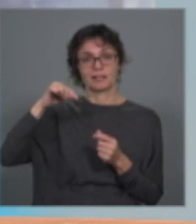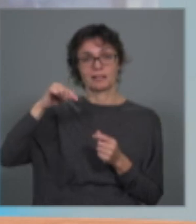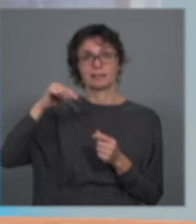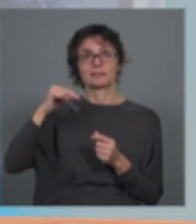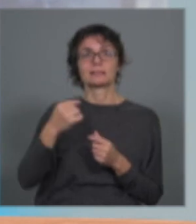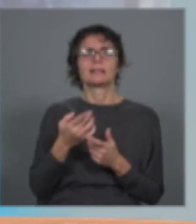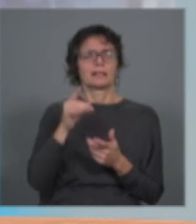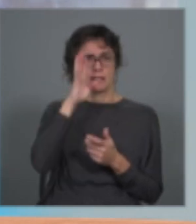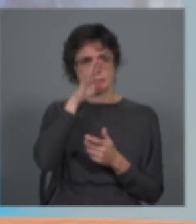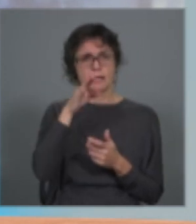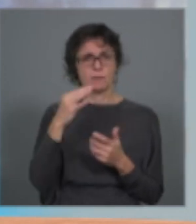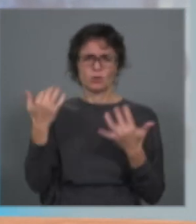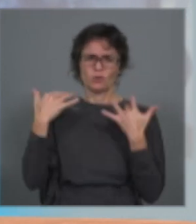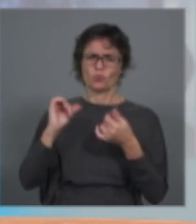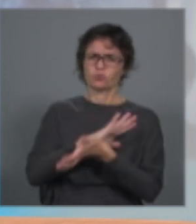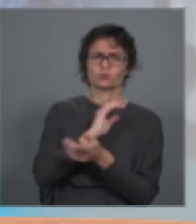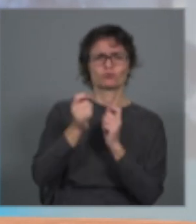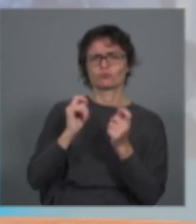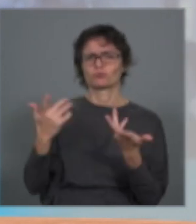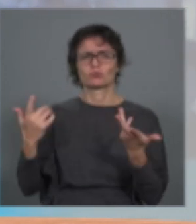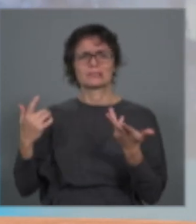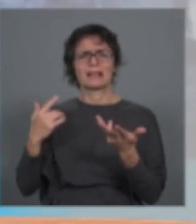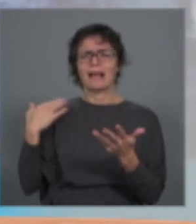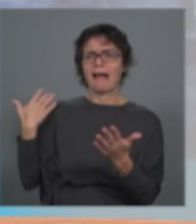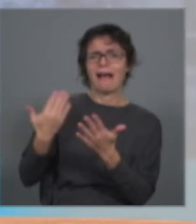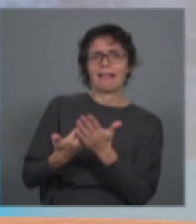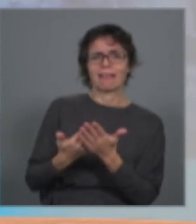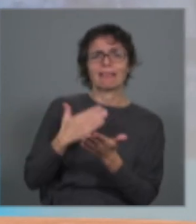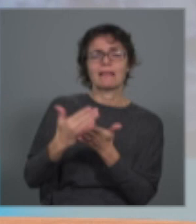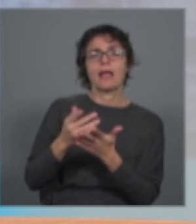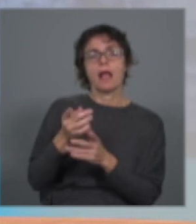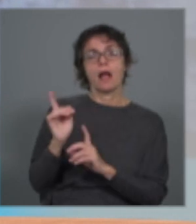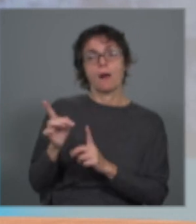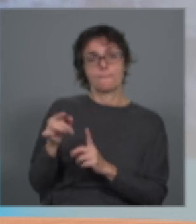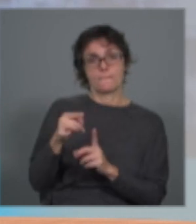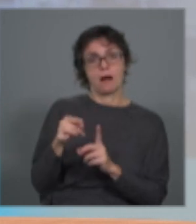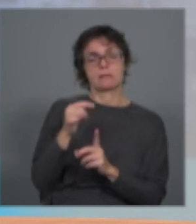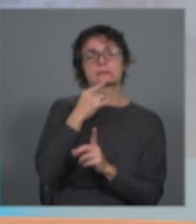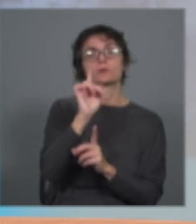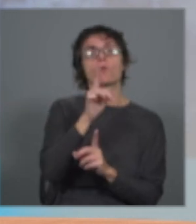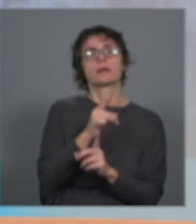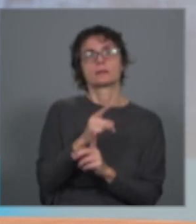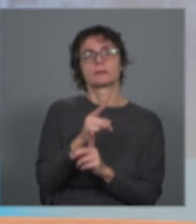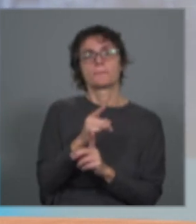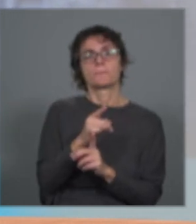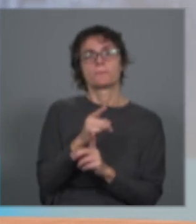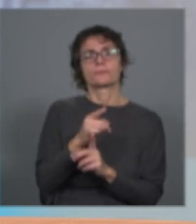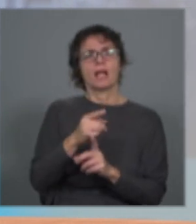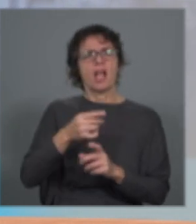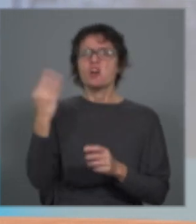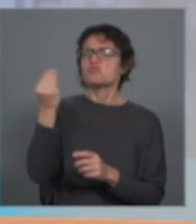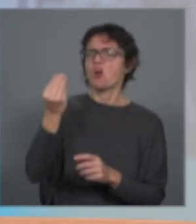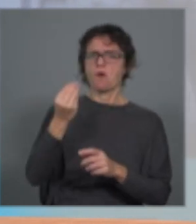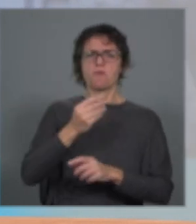março, grande parte dos anúncios que vendiam era apelar à rebeldia dos jovens, não é? Ser rebelde,